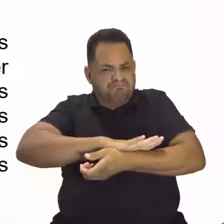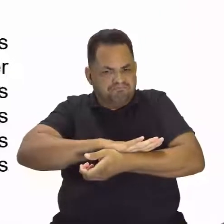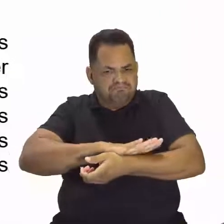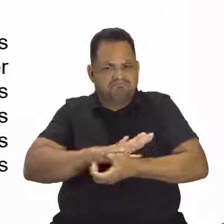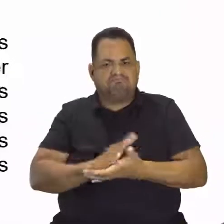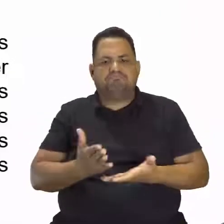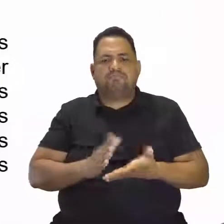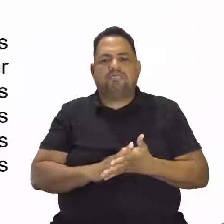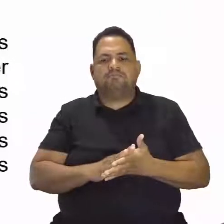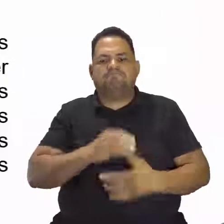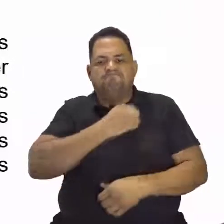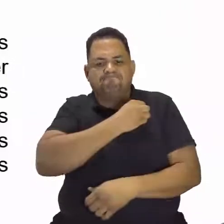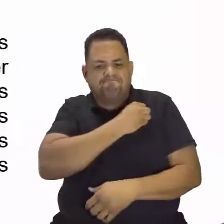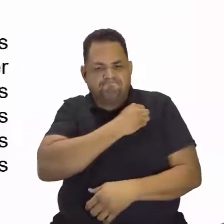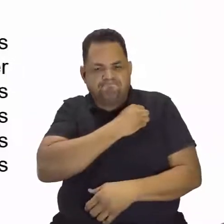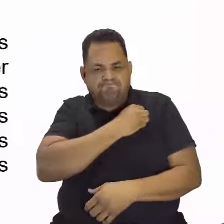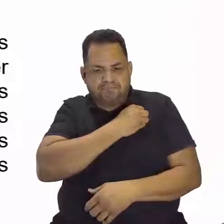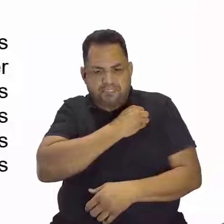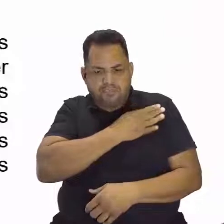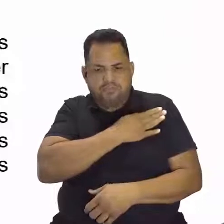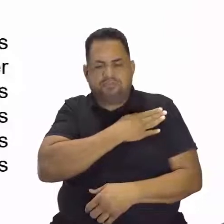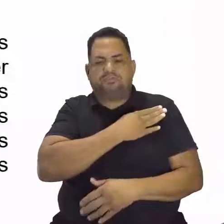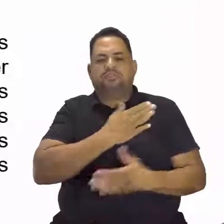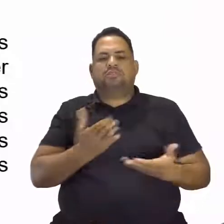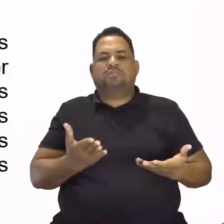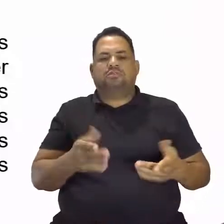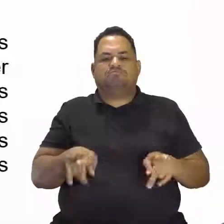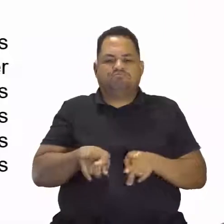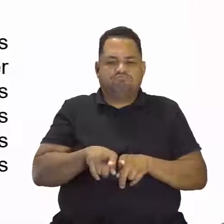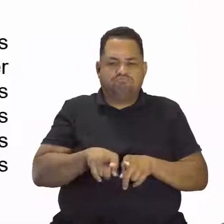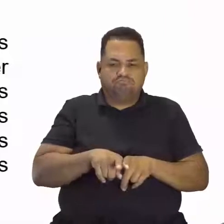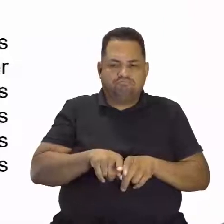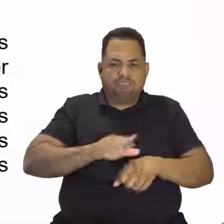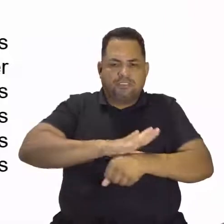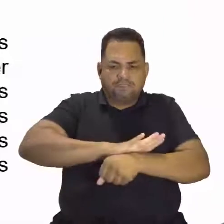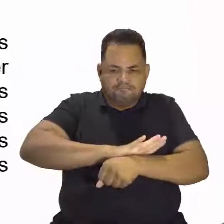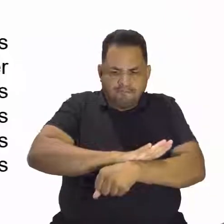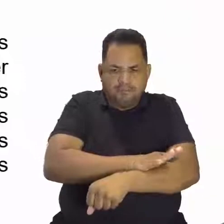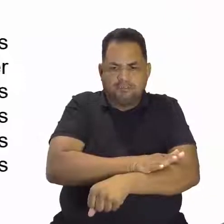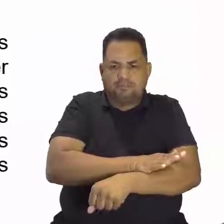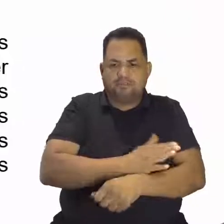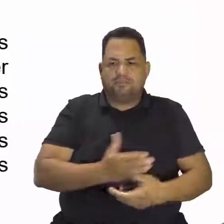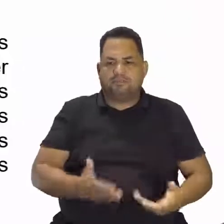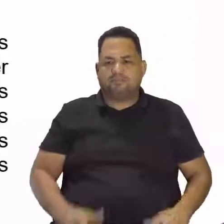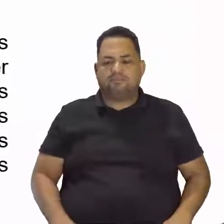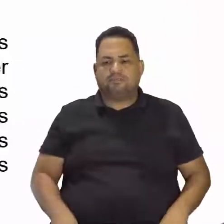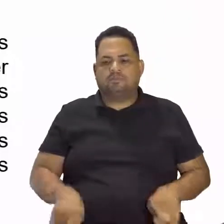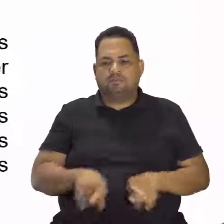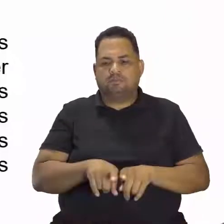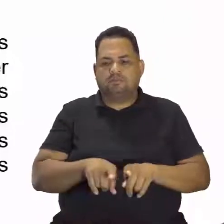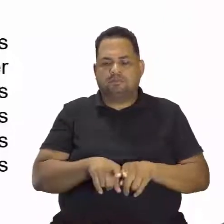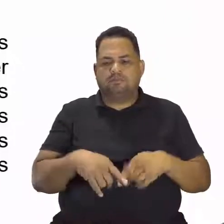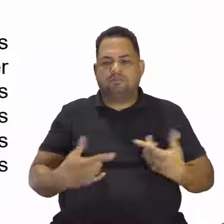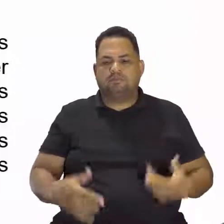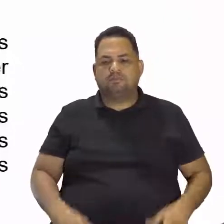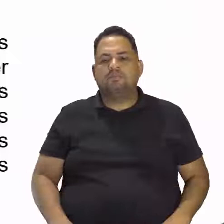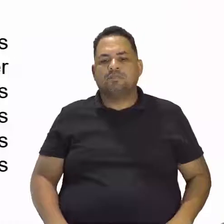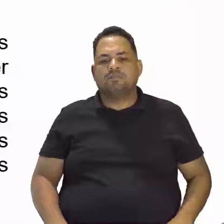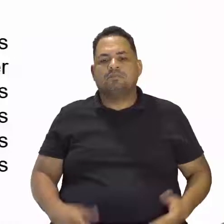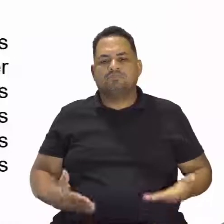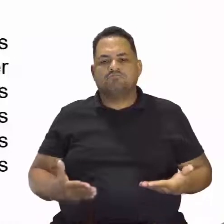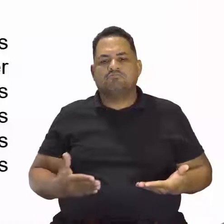esses grupos sociais. Então, isso é um problema para quê? Para a criação de políticas para